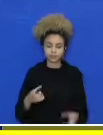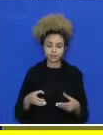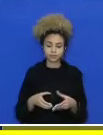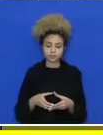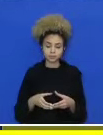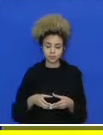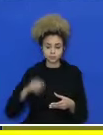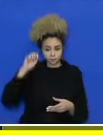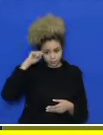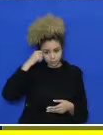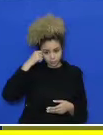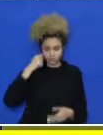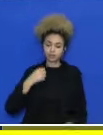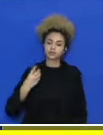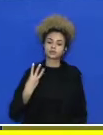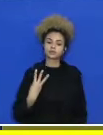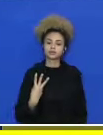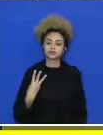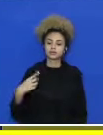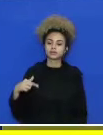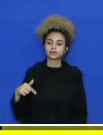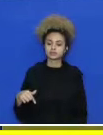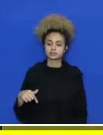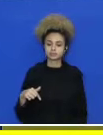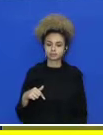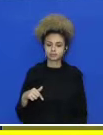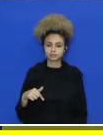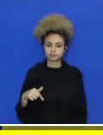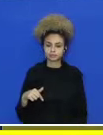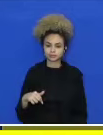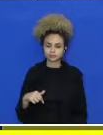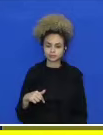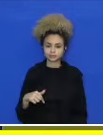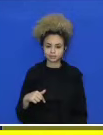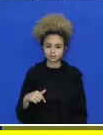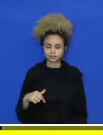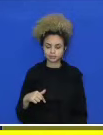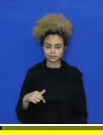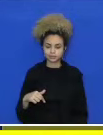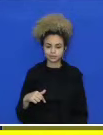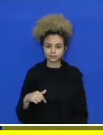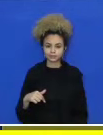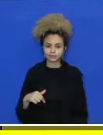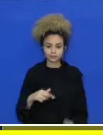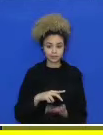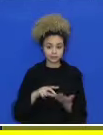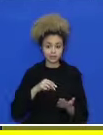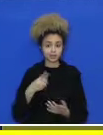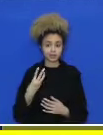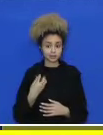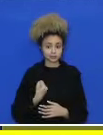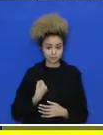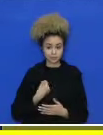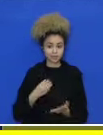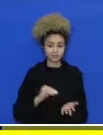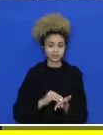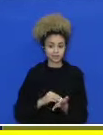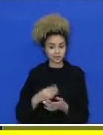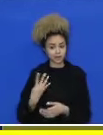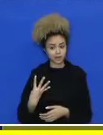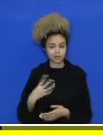Bola preta, número 37. Preta, 37. Foram sorteados 3 números,